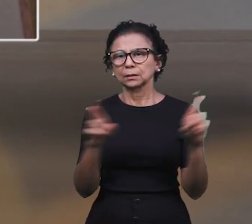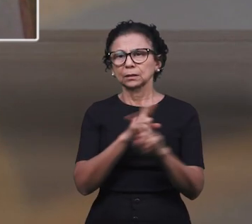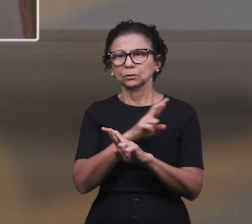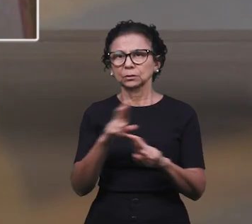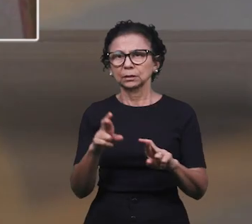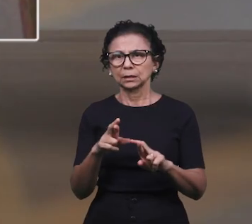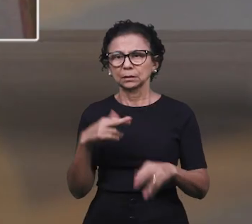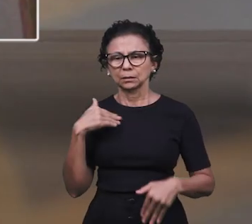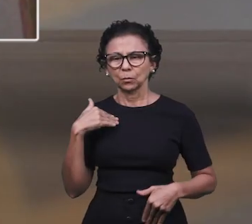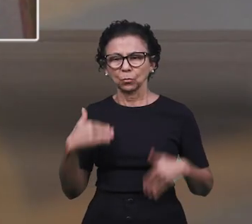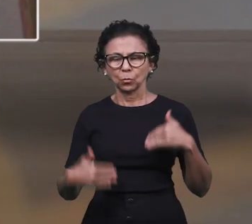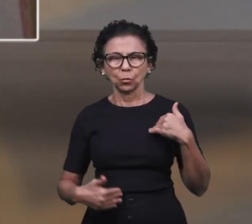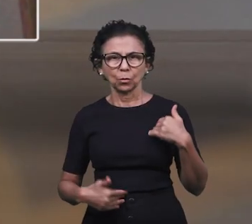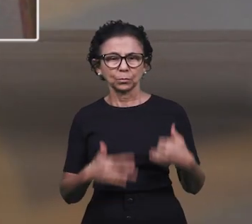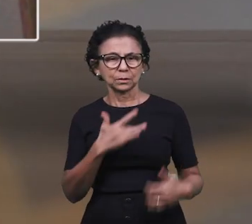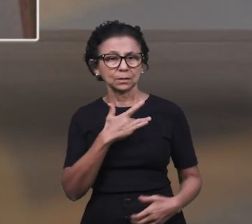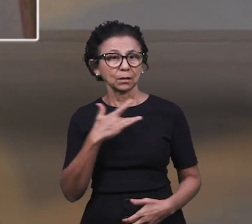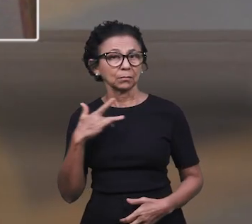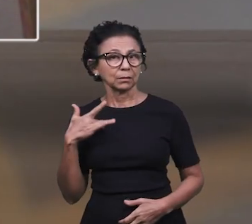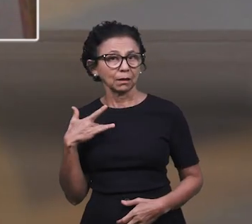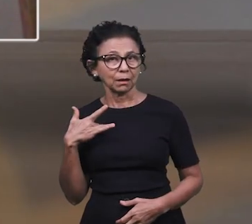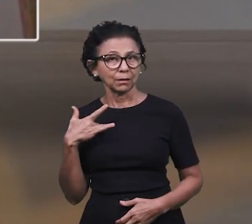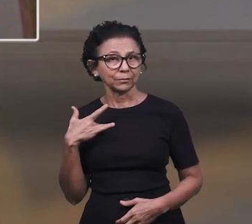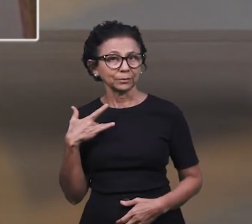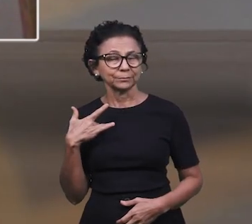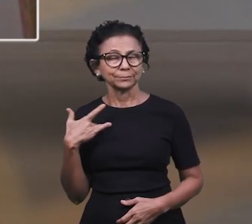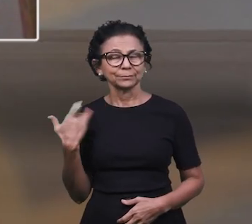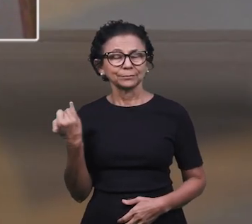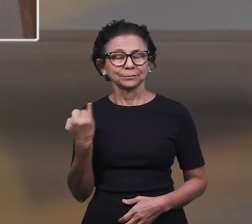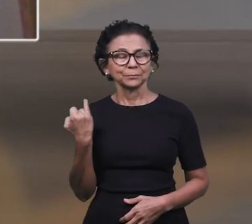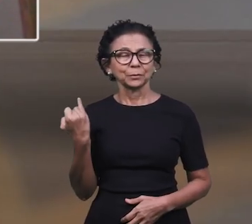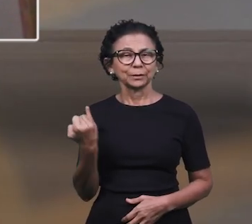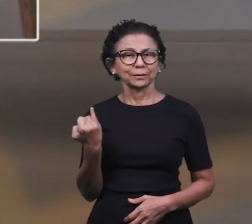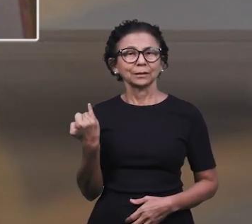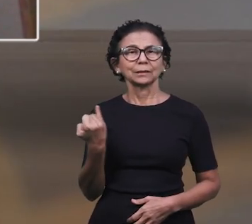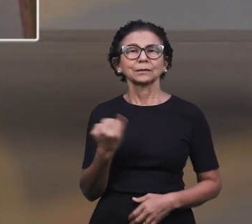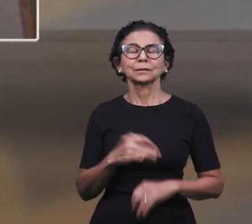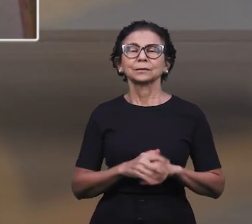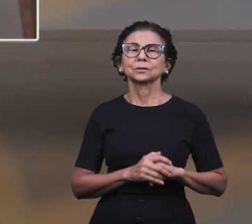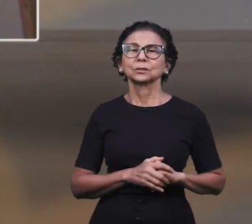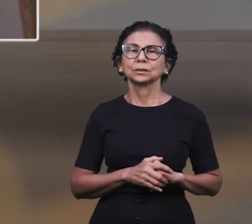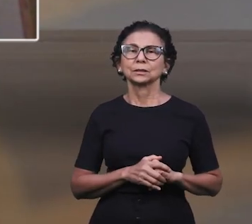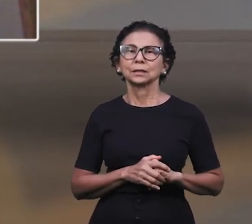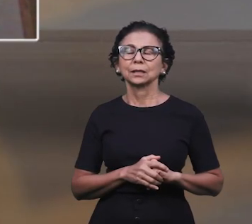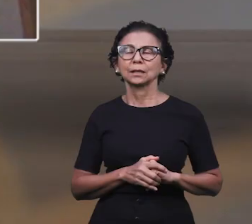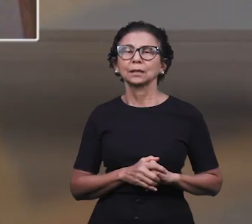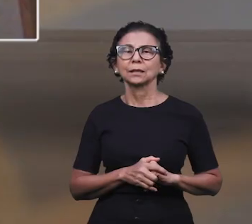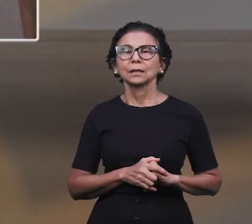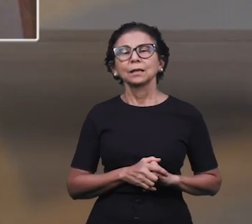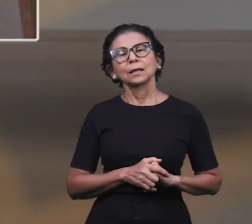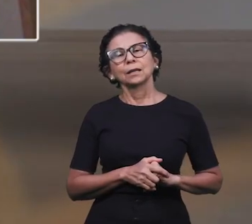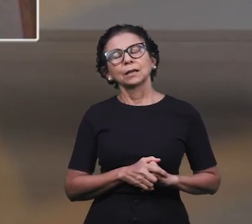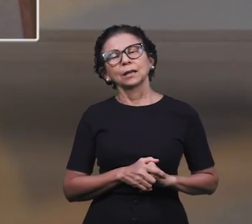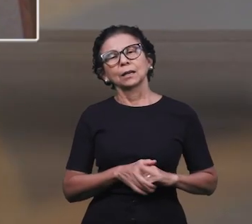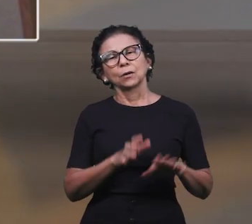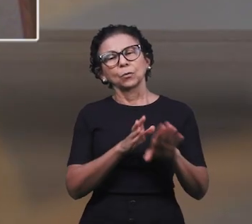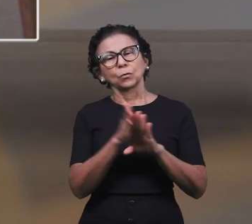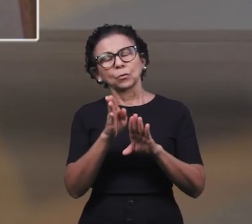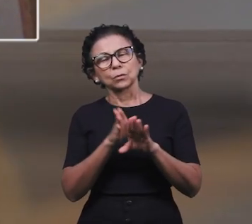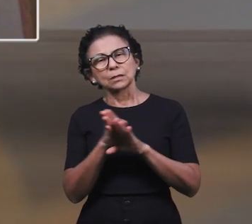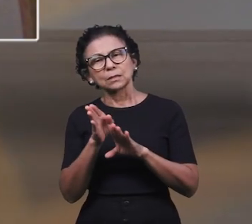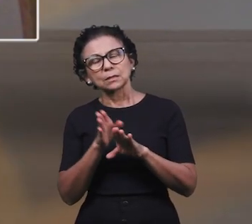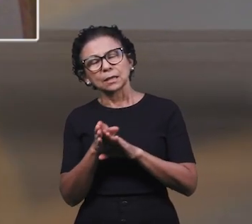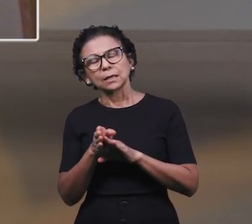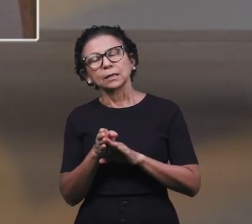organismo cada vez mais saudável. Então, é importante a orientação, a ciência, a odontologia, conseguir alcançar o